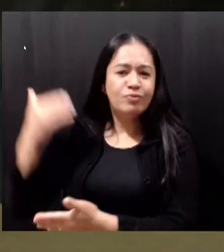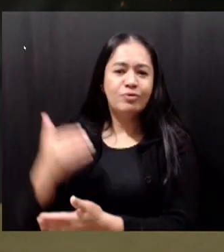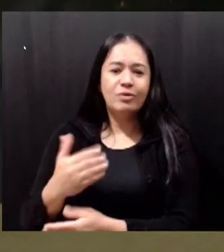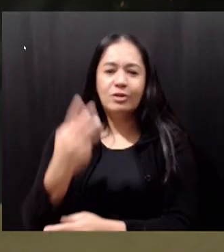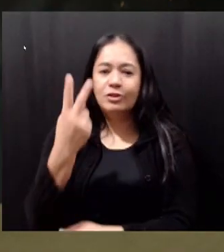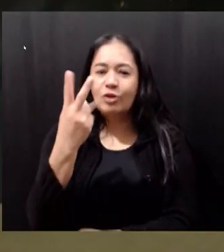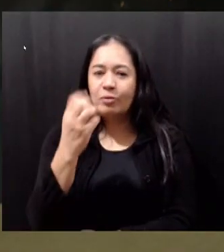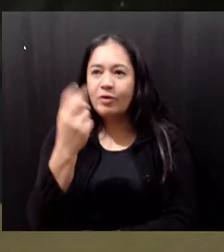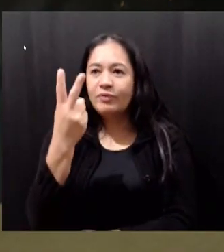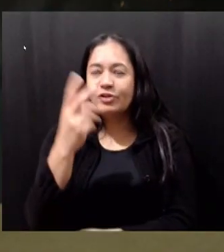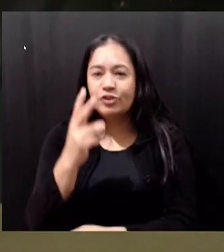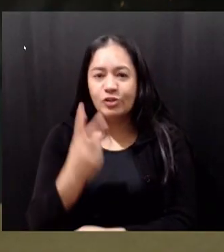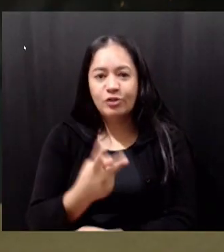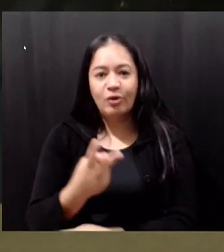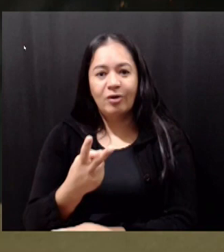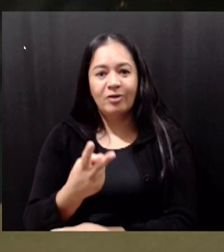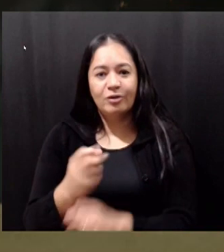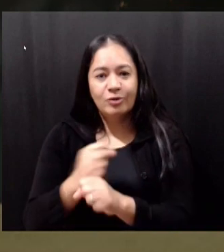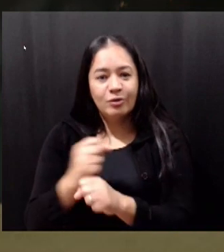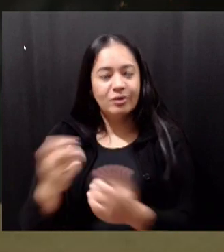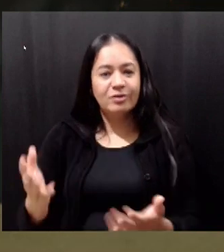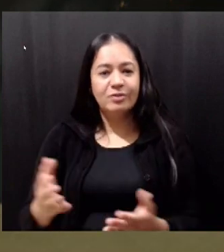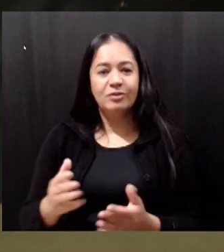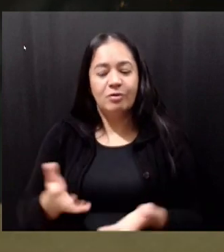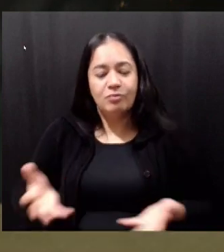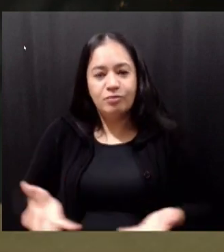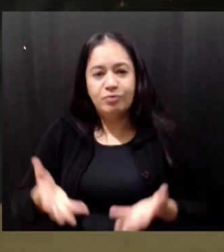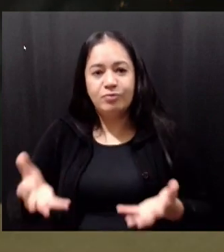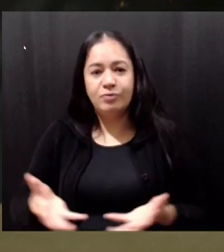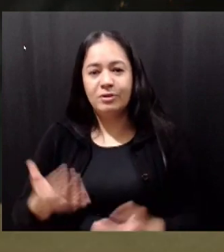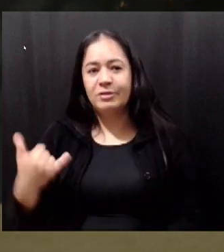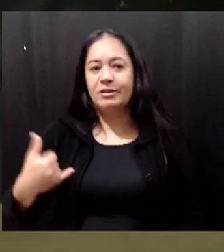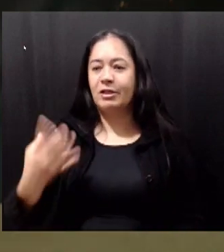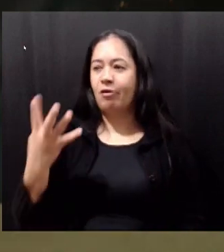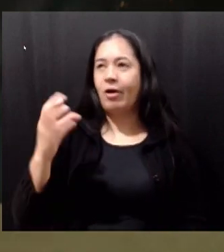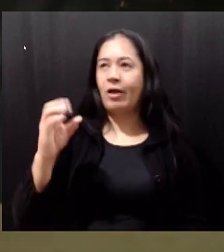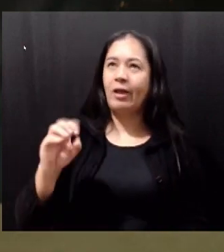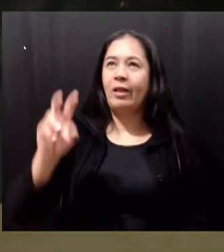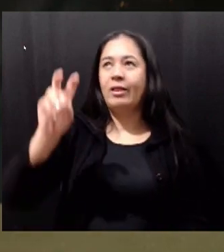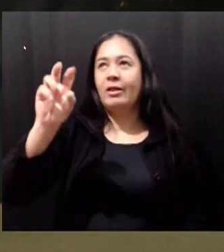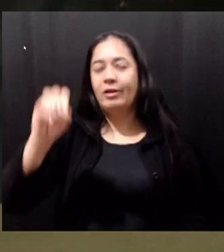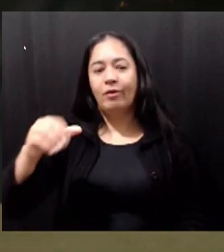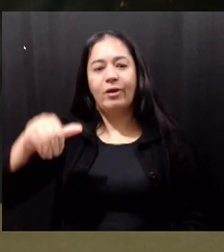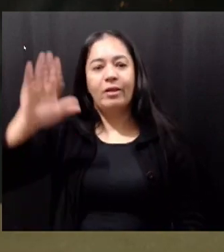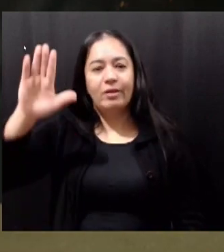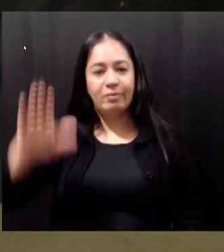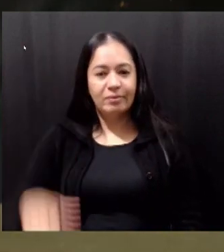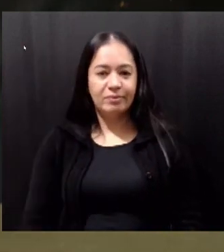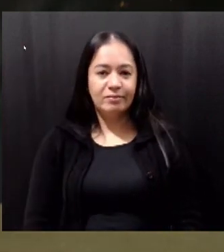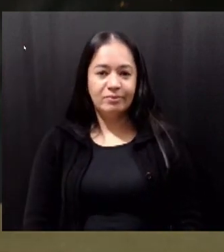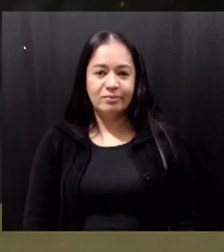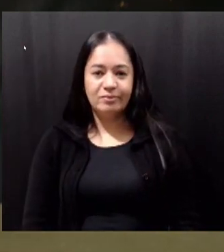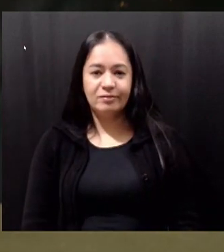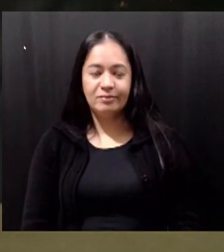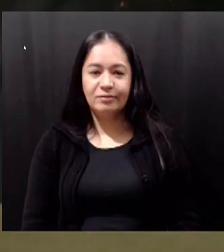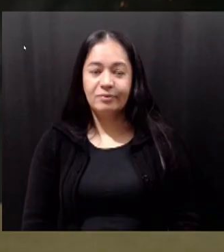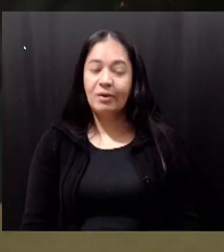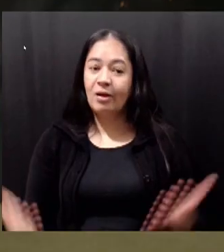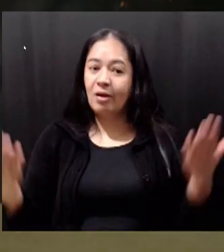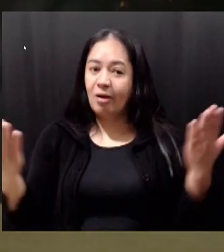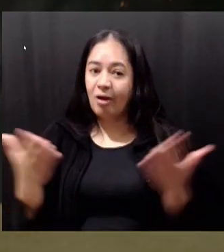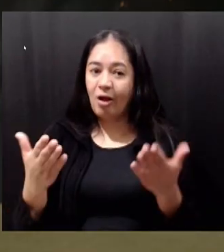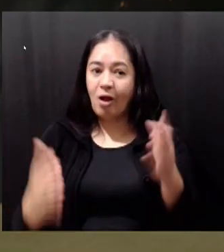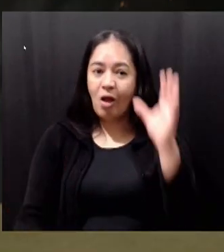impulsionadas pelo público 40, 50, 60 a mais. Curiosamente, agora não são os mais velhos